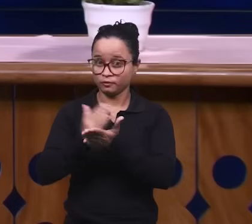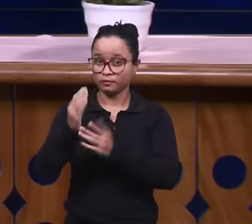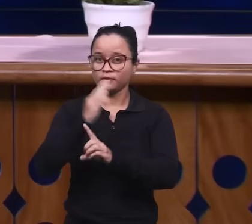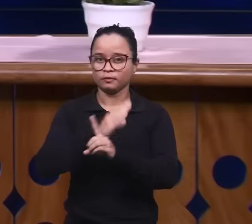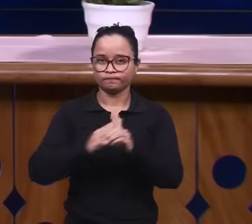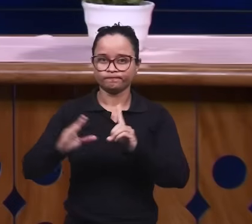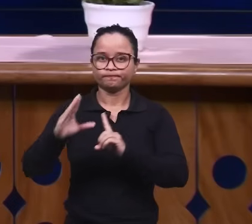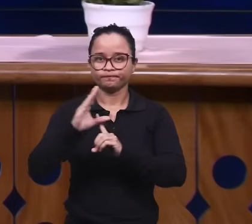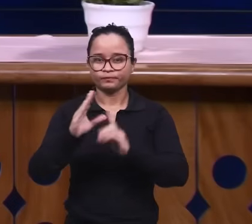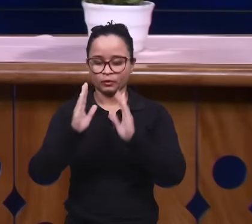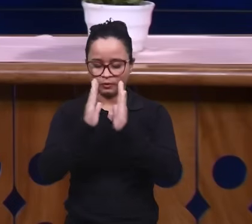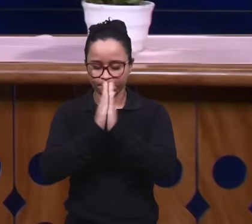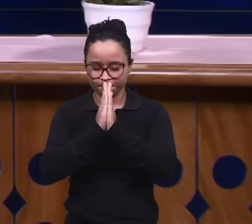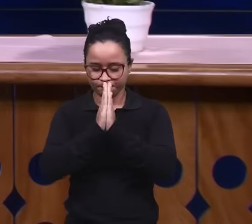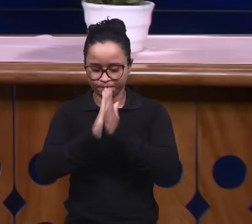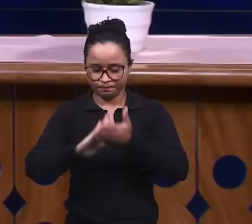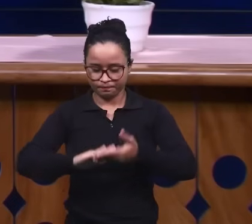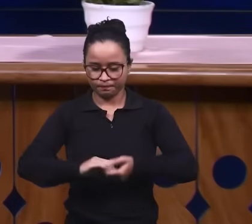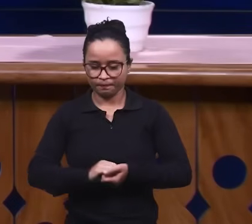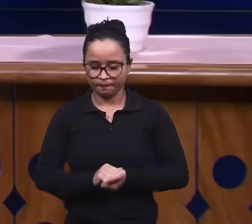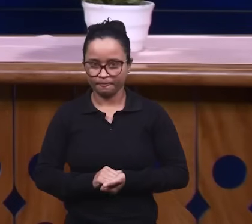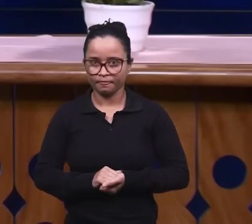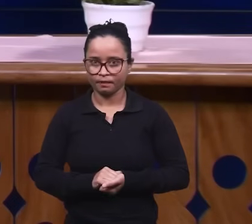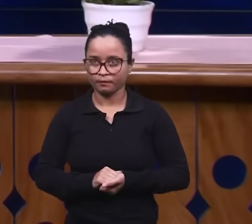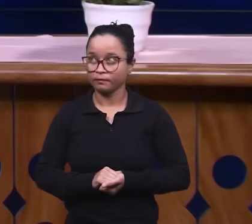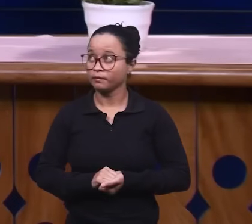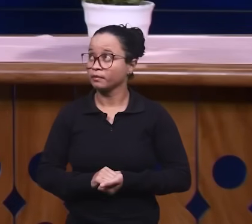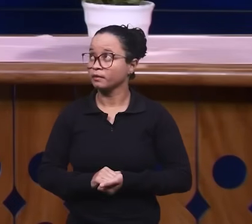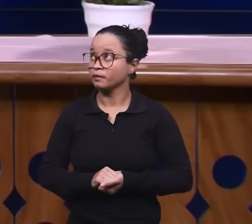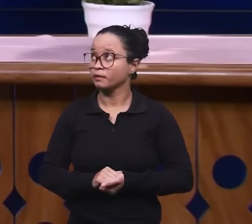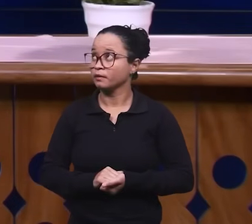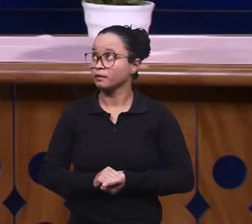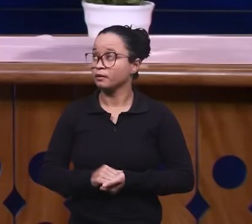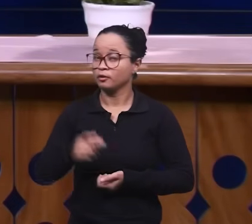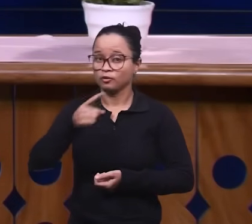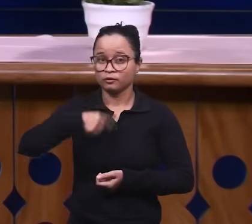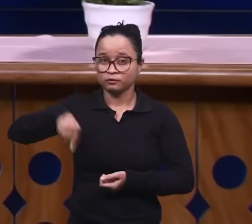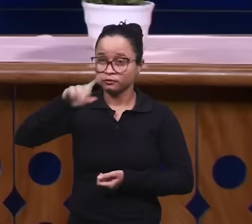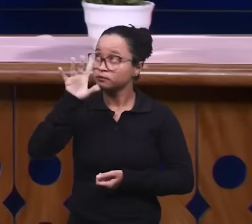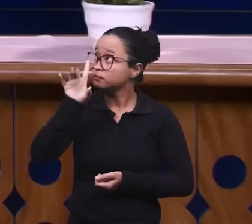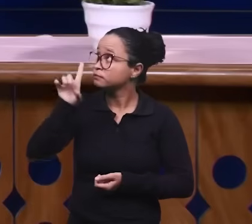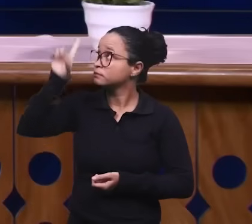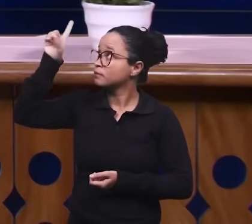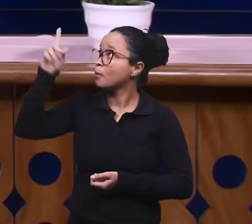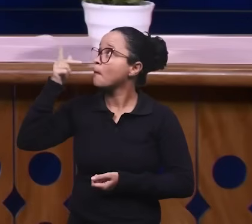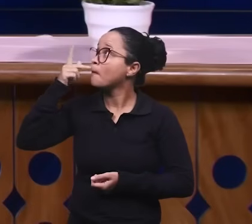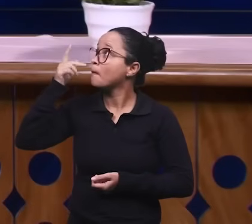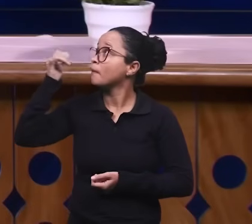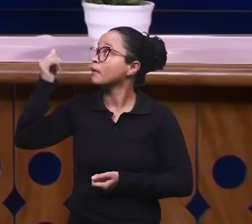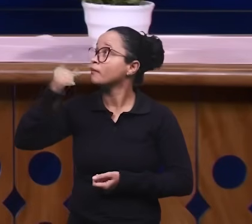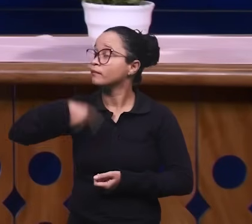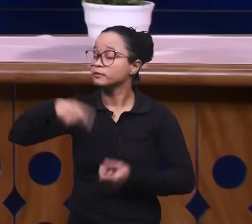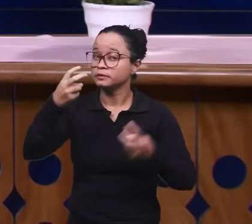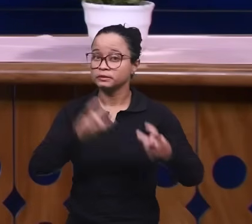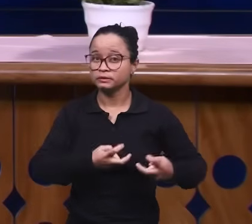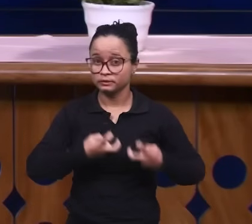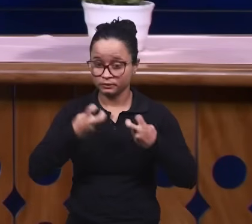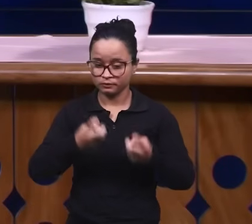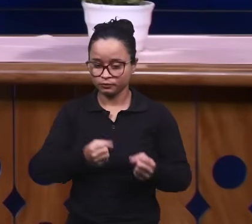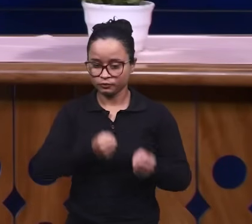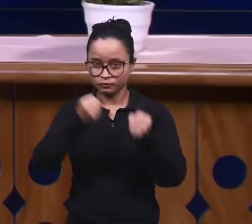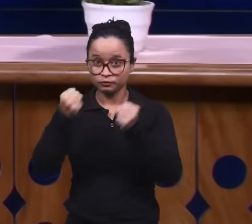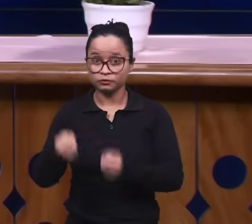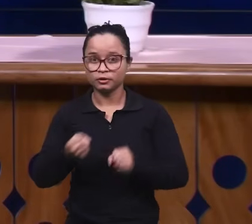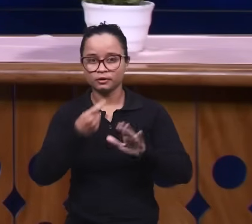nosso culto. Oremos. Nosso Deus e nosso Pai, clamamos pelo poder do sangue do